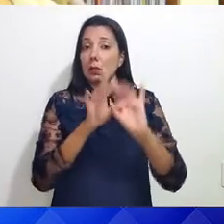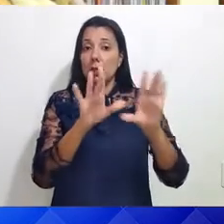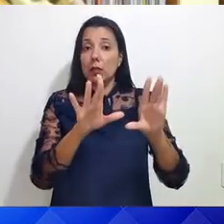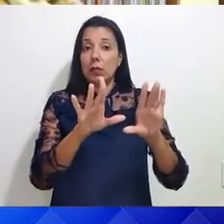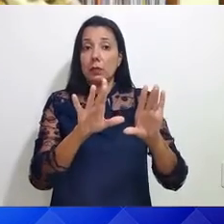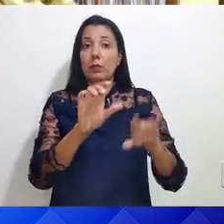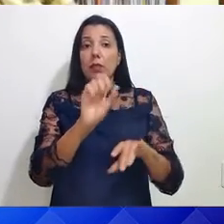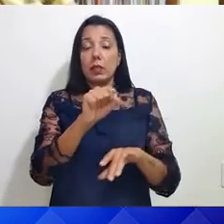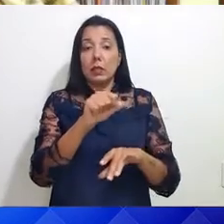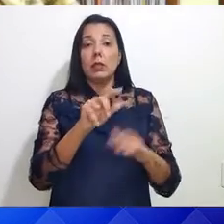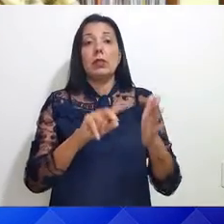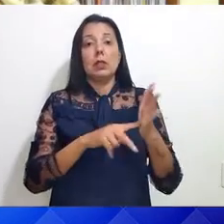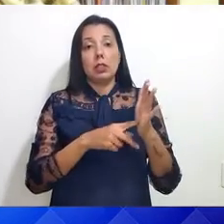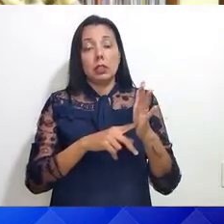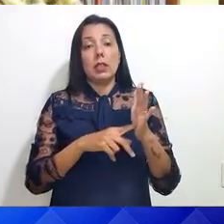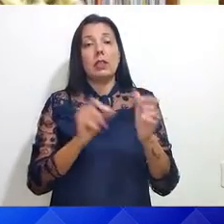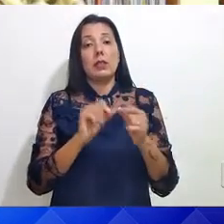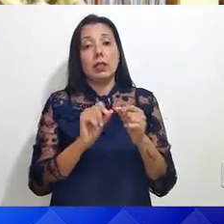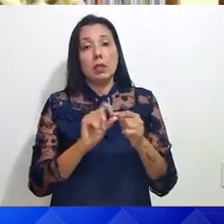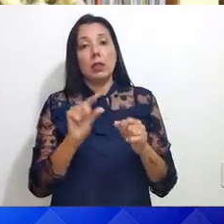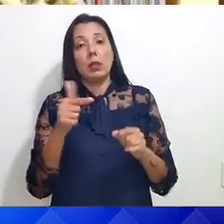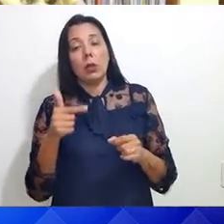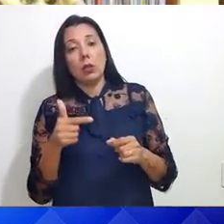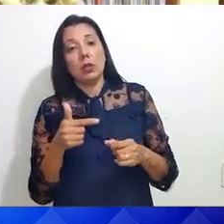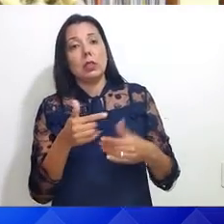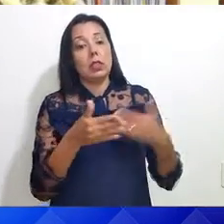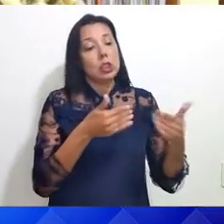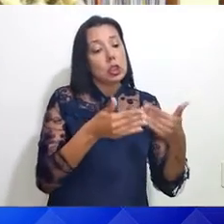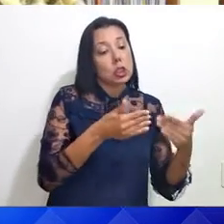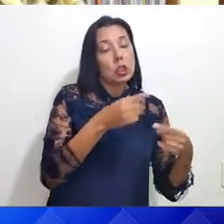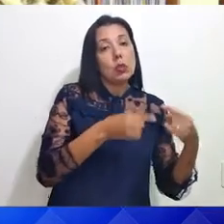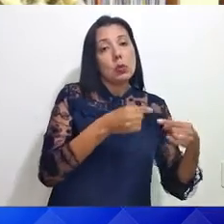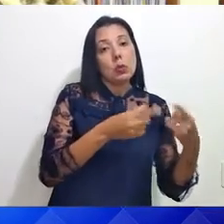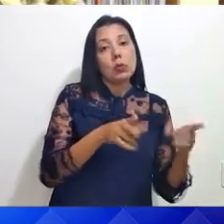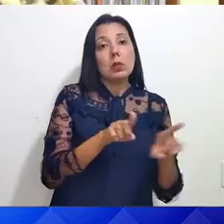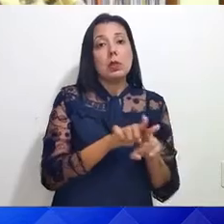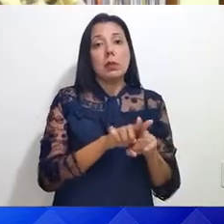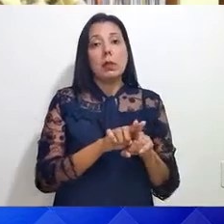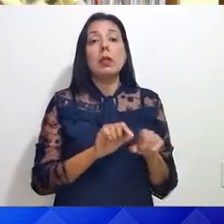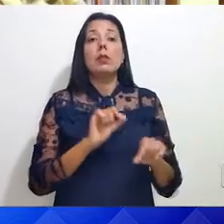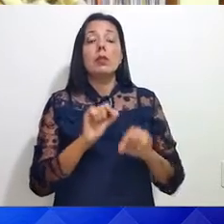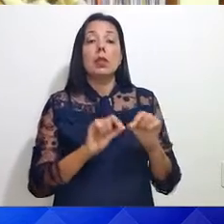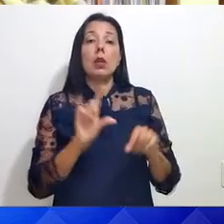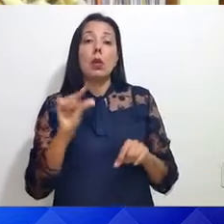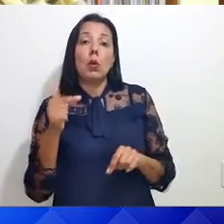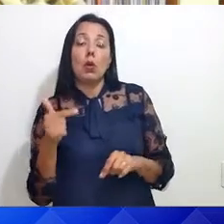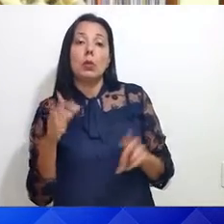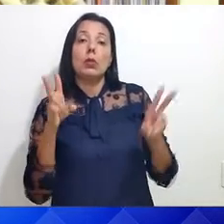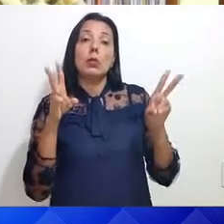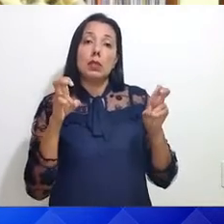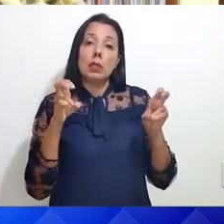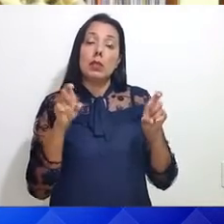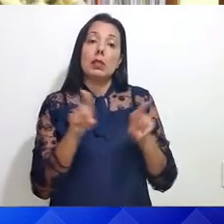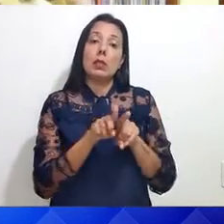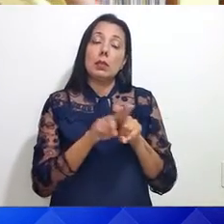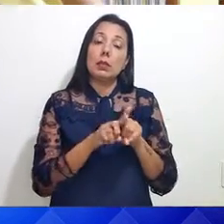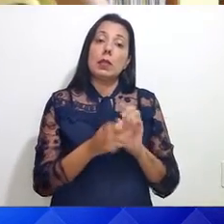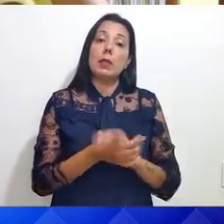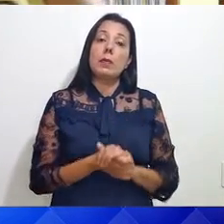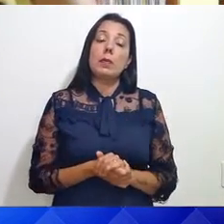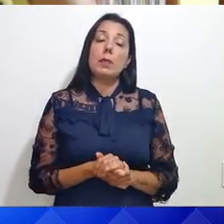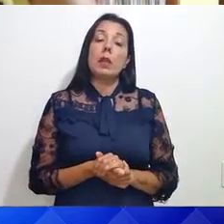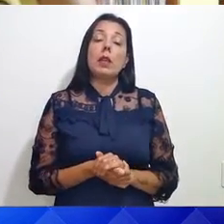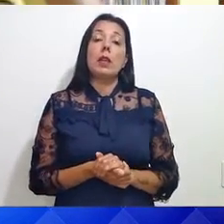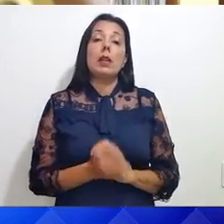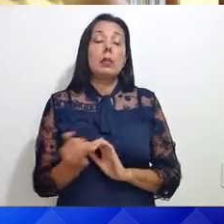tutelar da sua cidade, o mais próximo de você. Você pode fazer essa denúncia anônima. Não se cale,